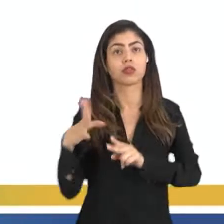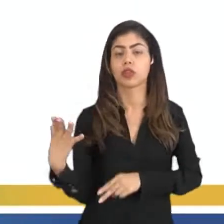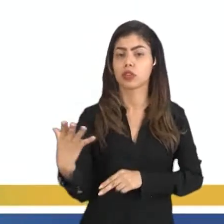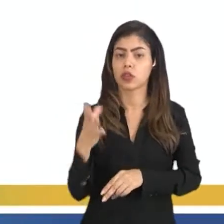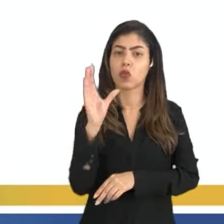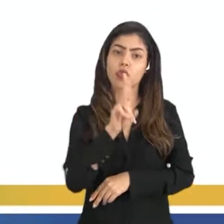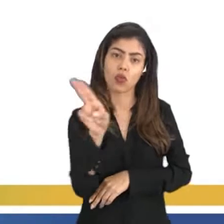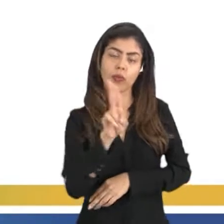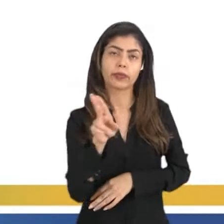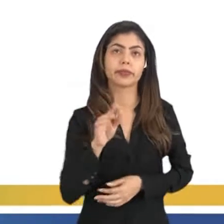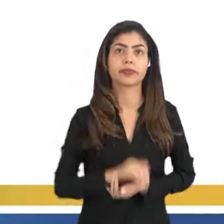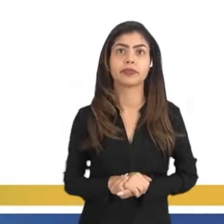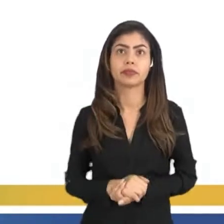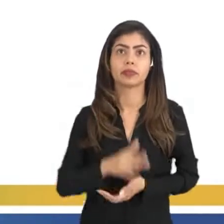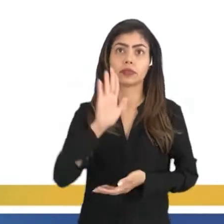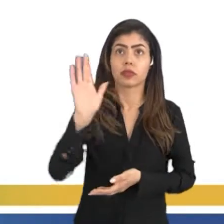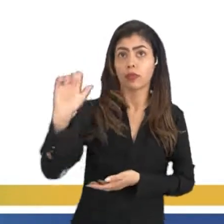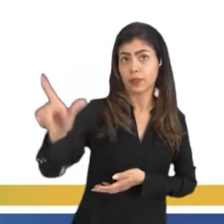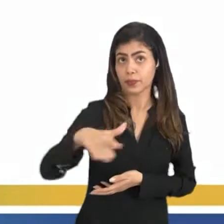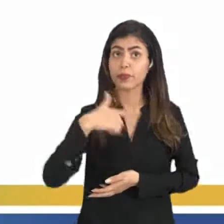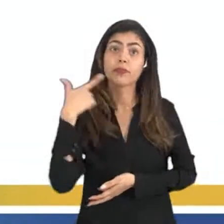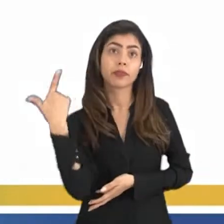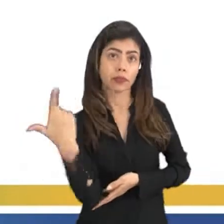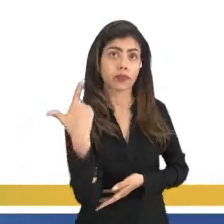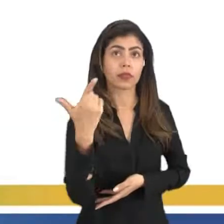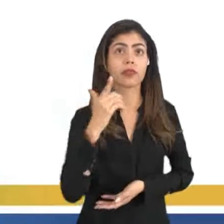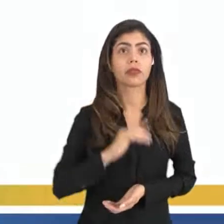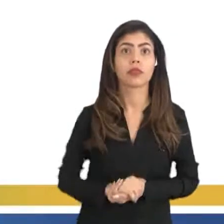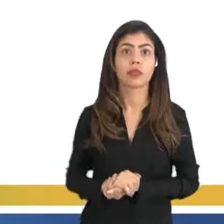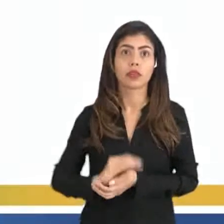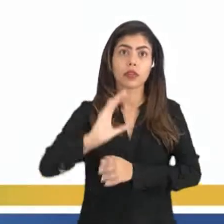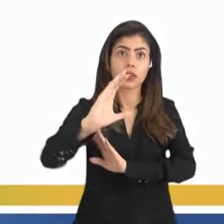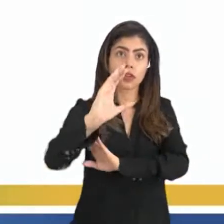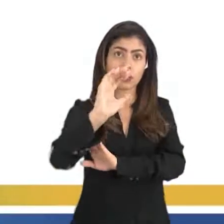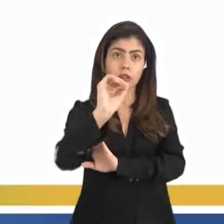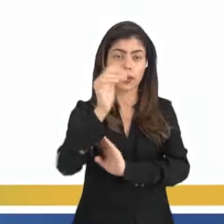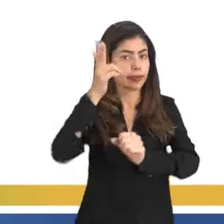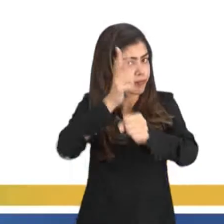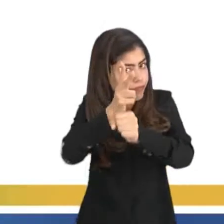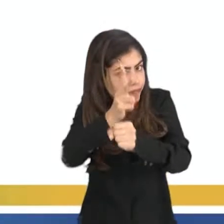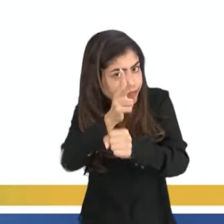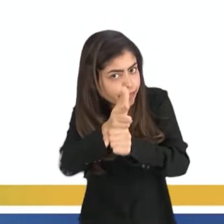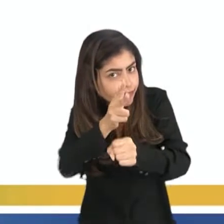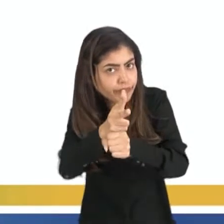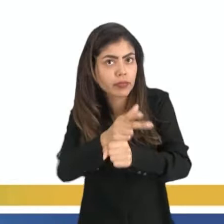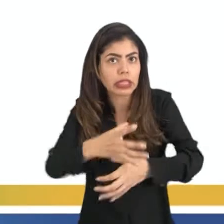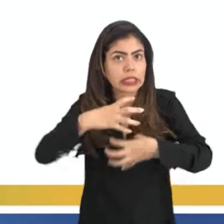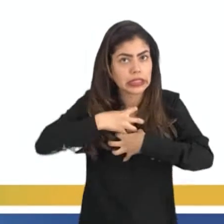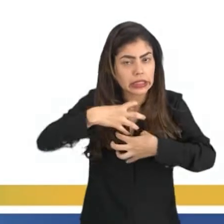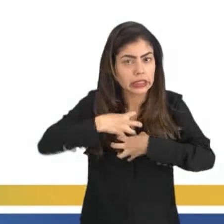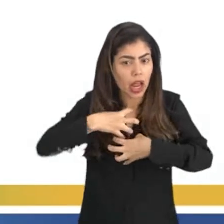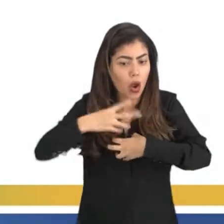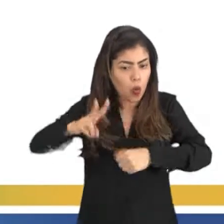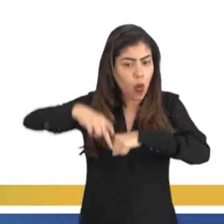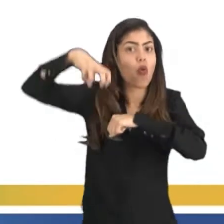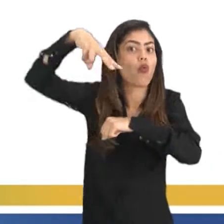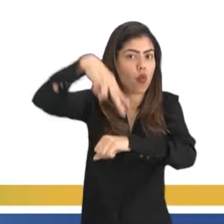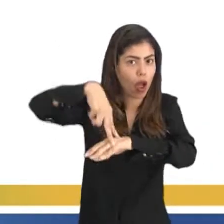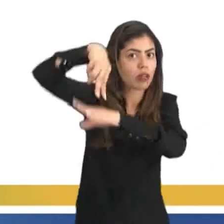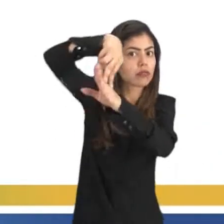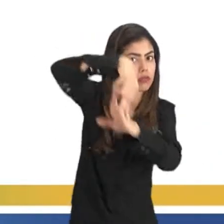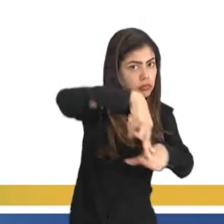esse nome. Já o outro participante, o Camera Flyer, também sente a adrenalina do salto, pois